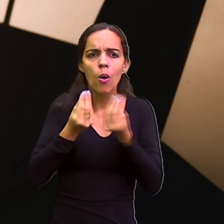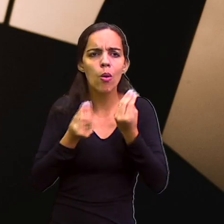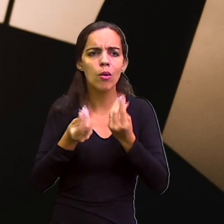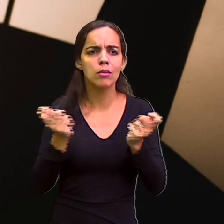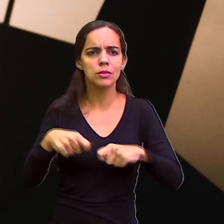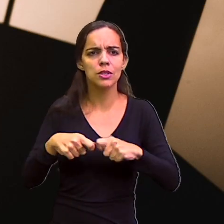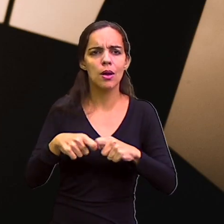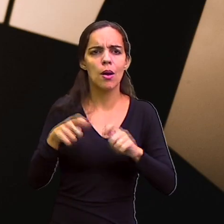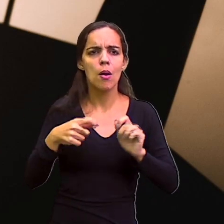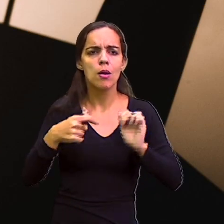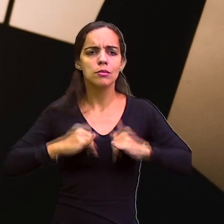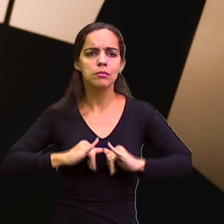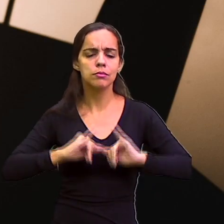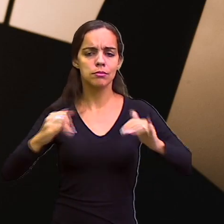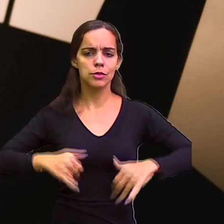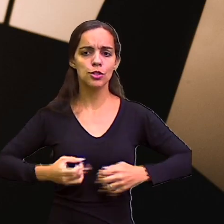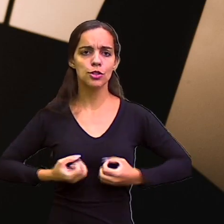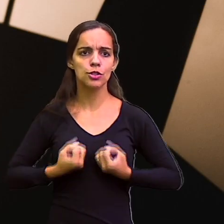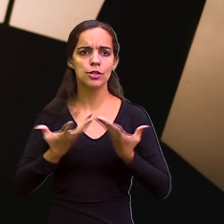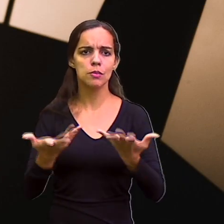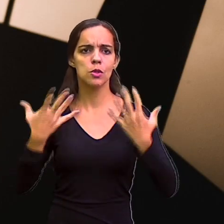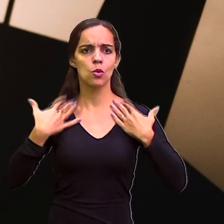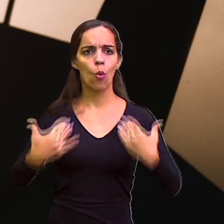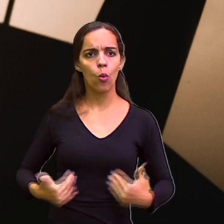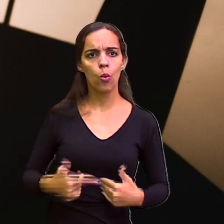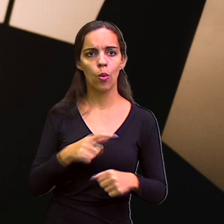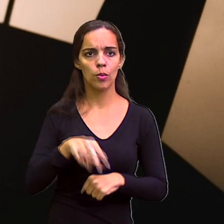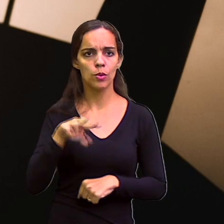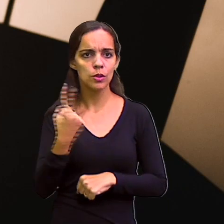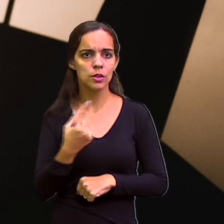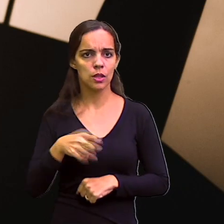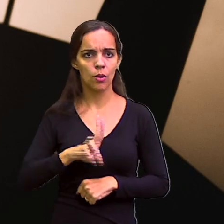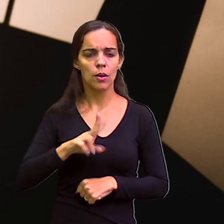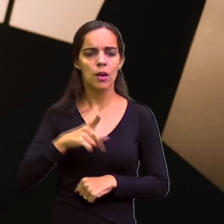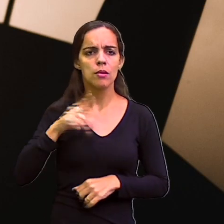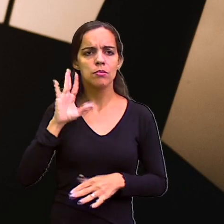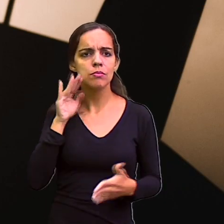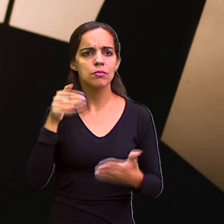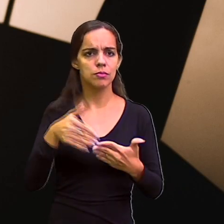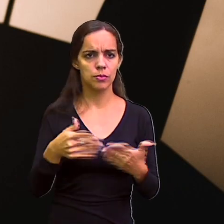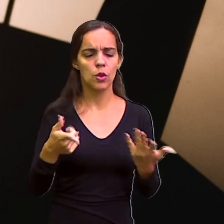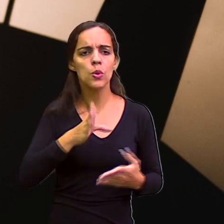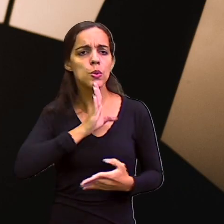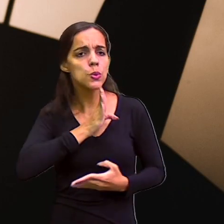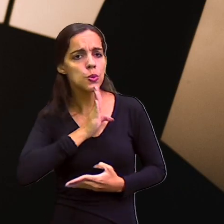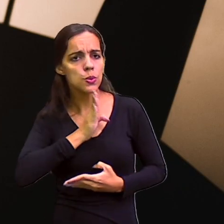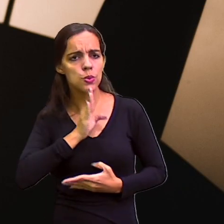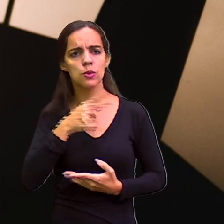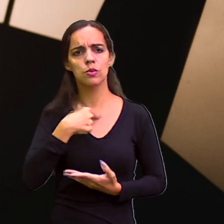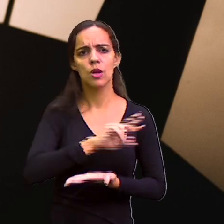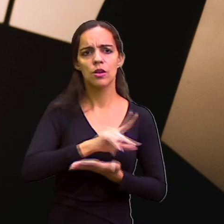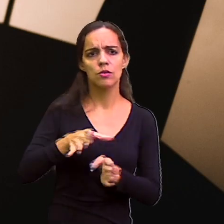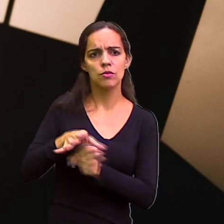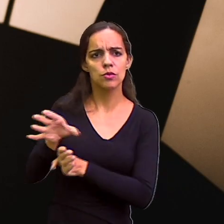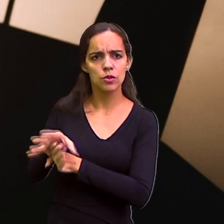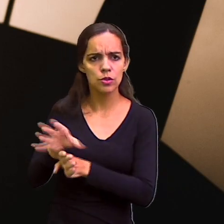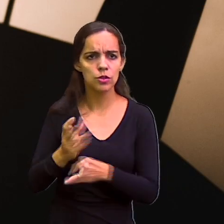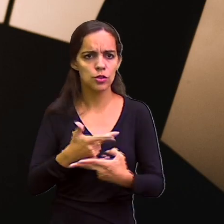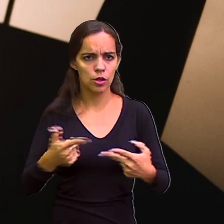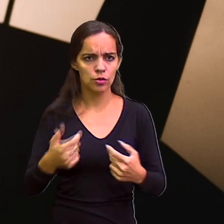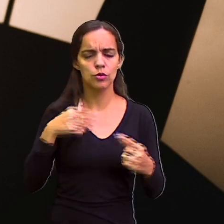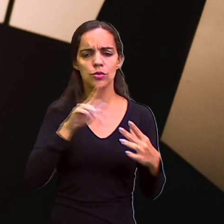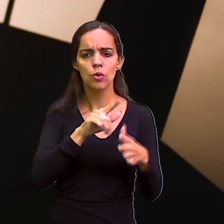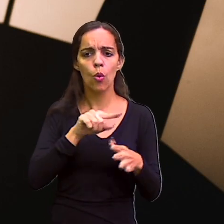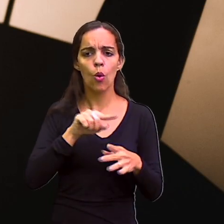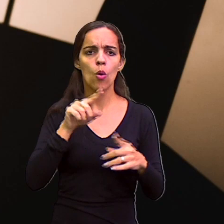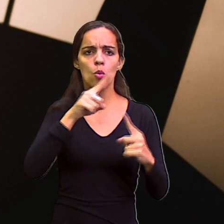de expressão de comunicação. Para isso, tornar-se fundamental o conhecimento dos conceitos gerais desse tipo de